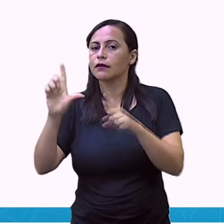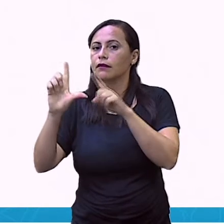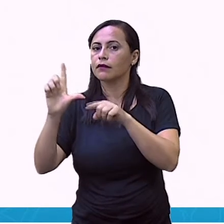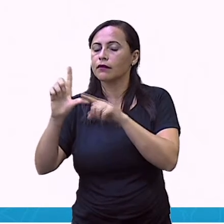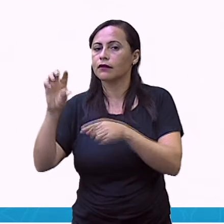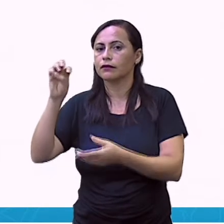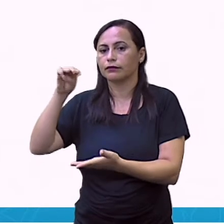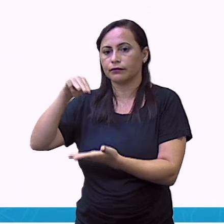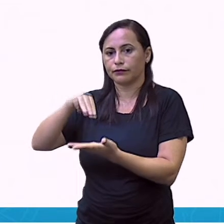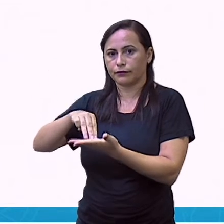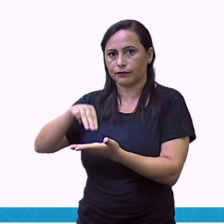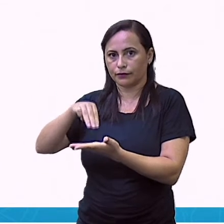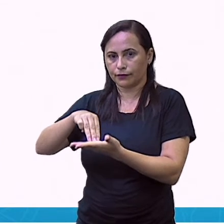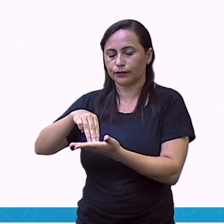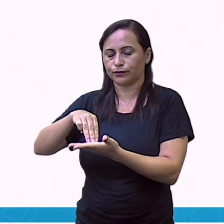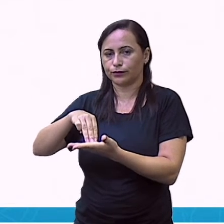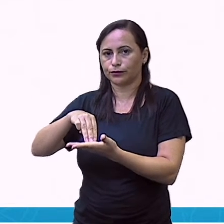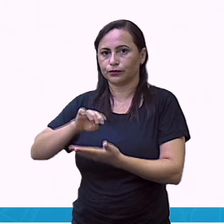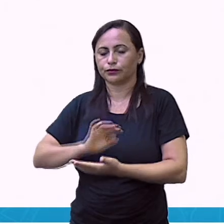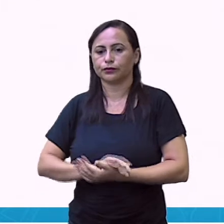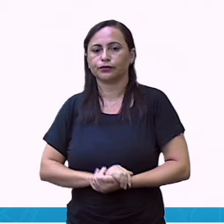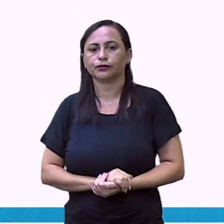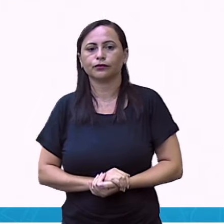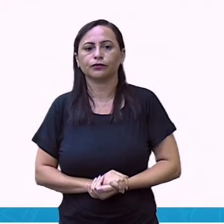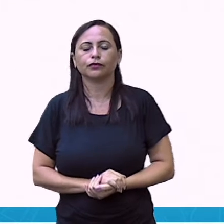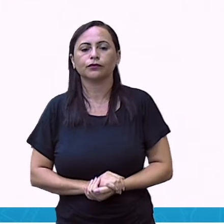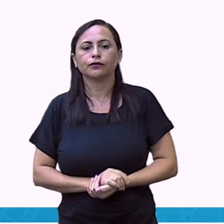M, ao invés de escrever metro.